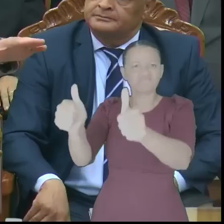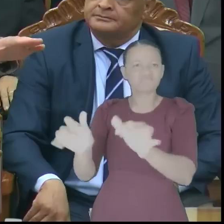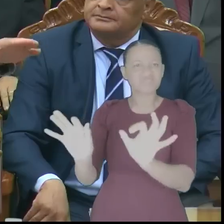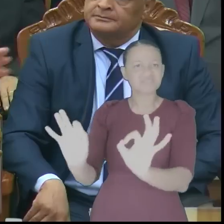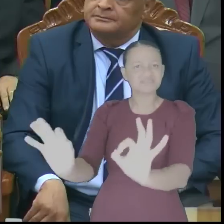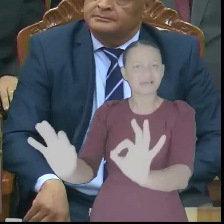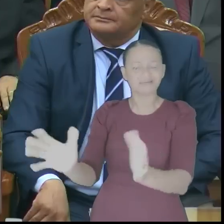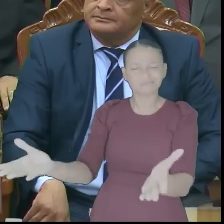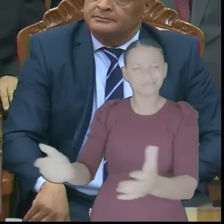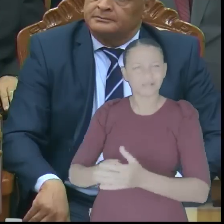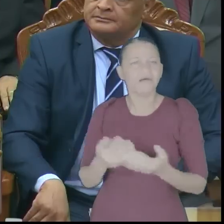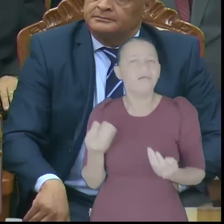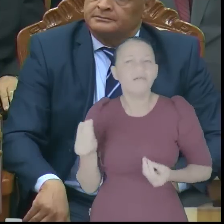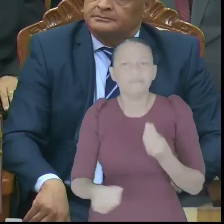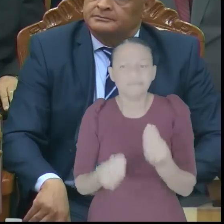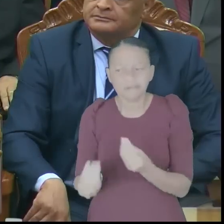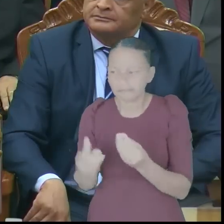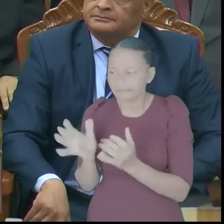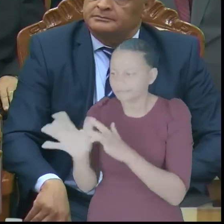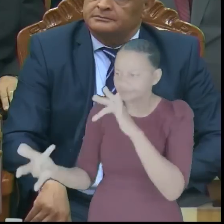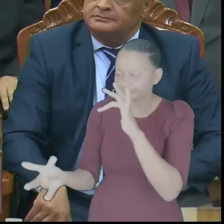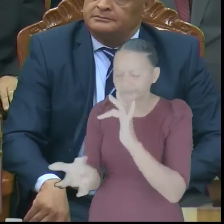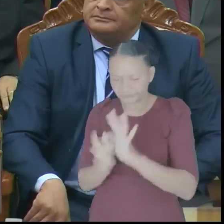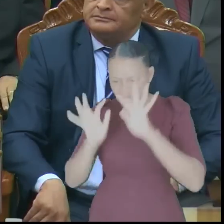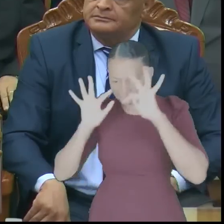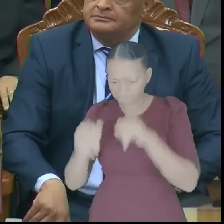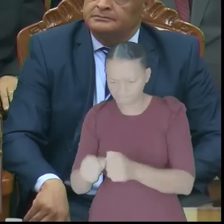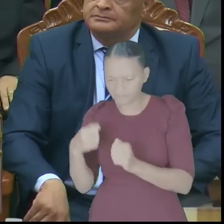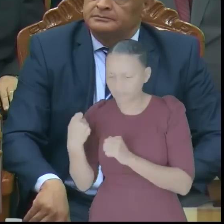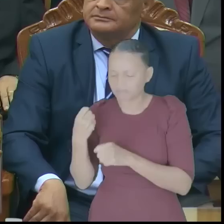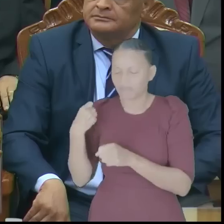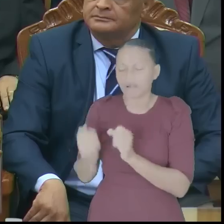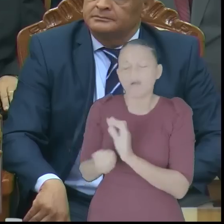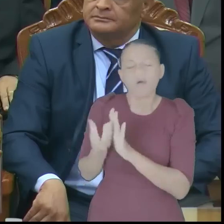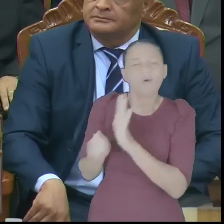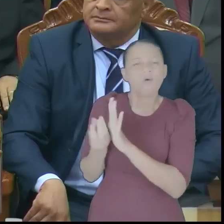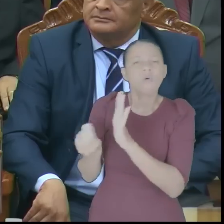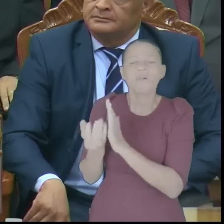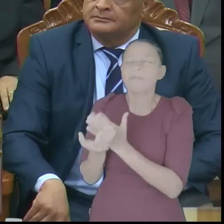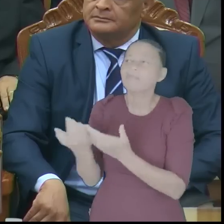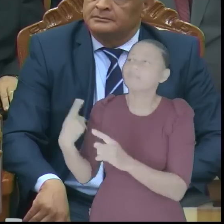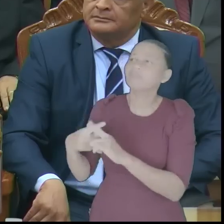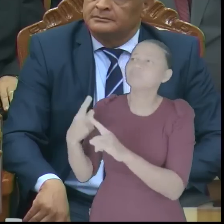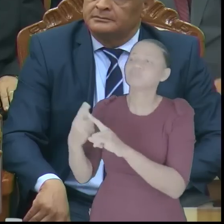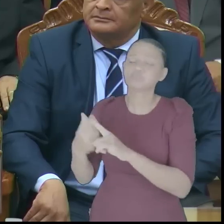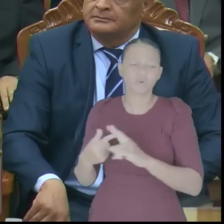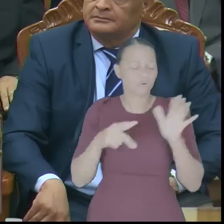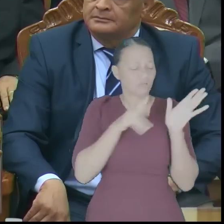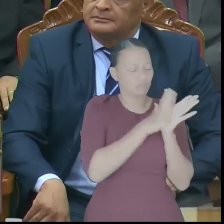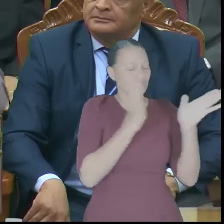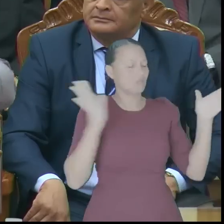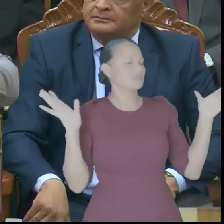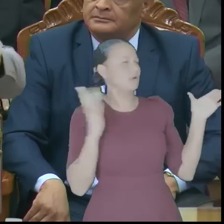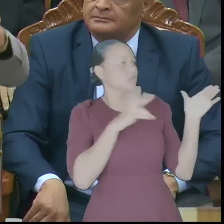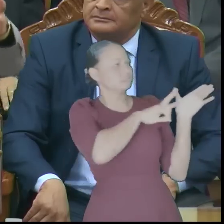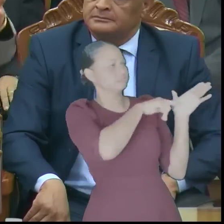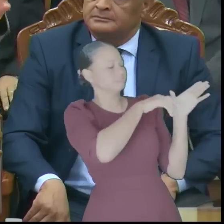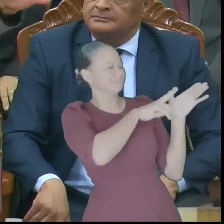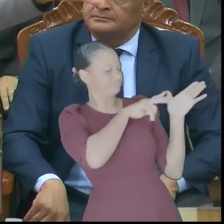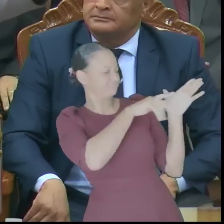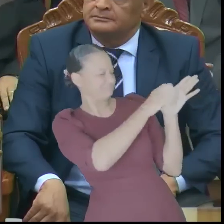terminado. Então, quando Jesus ele conclui a obra, a pergunta que fica é, por que ele não desce da cruz? Por que ele